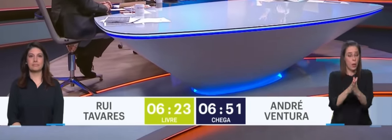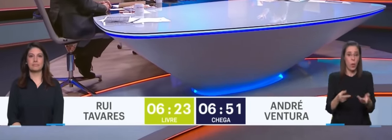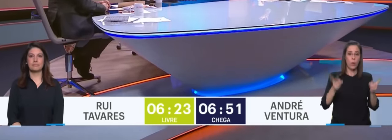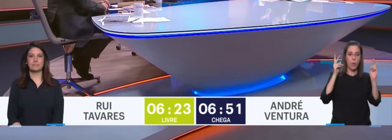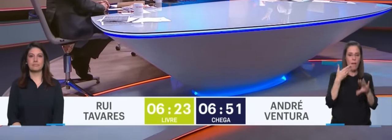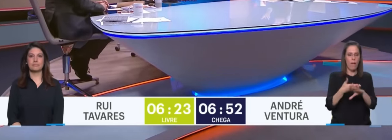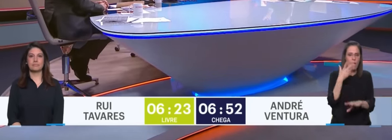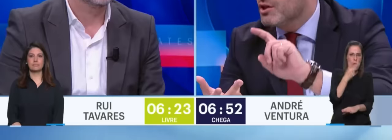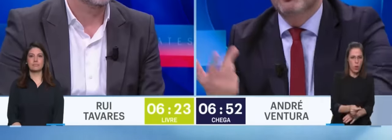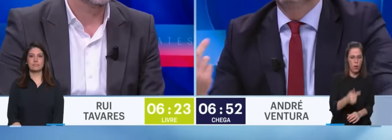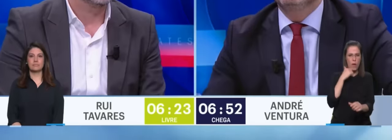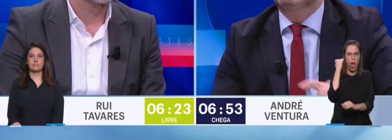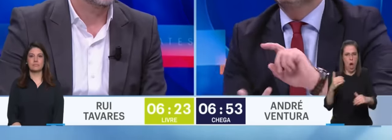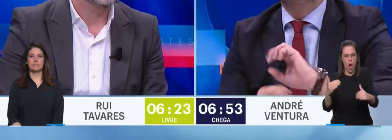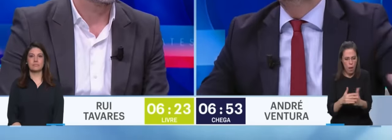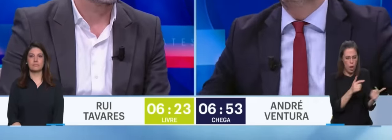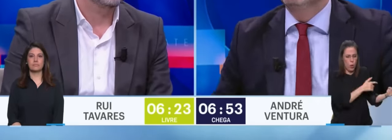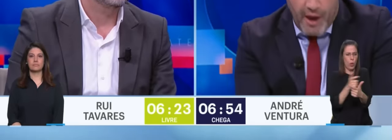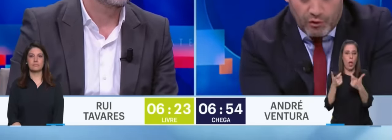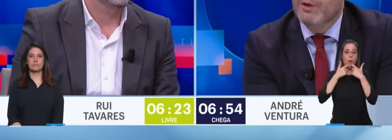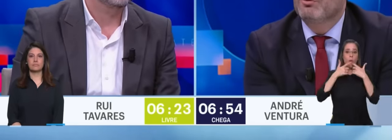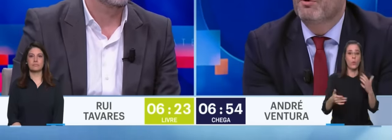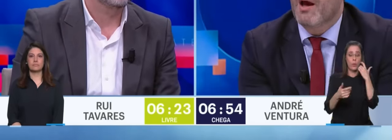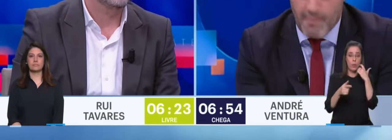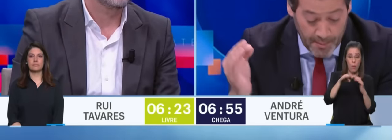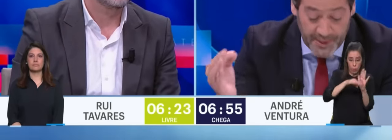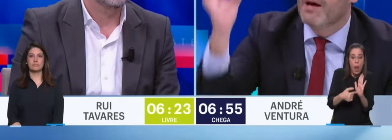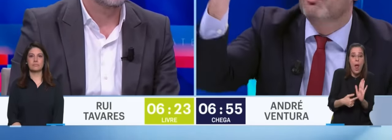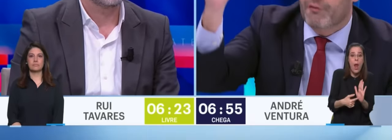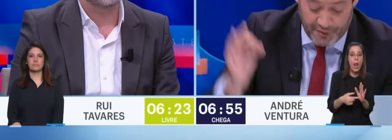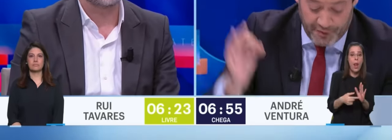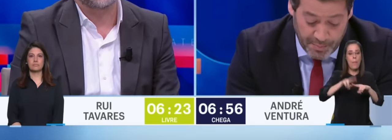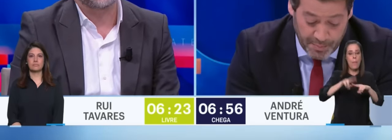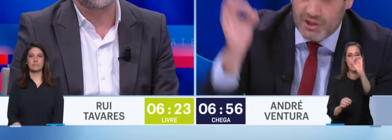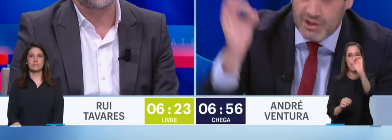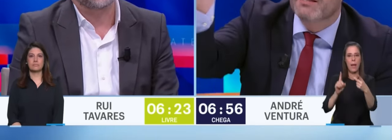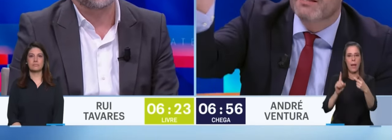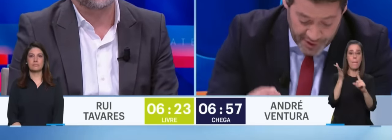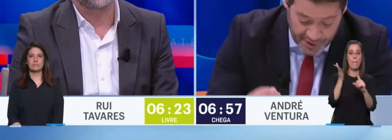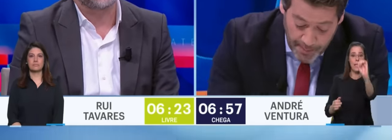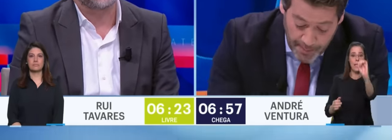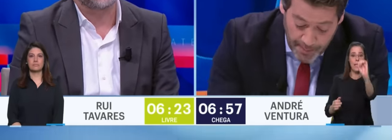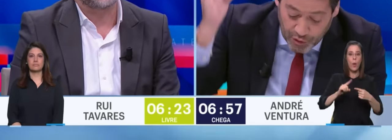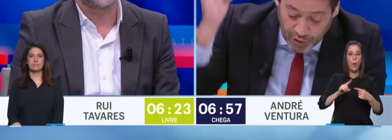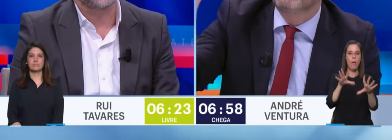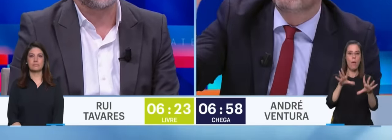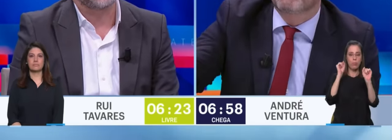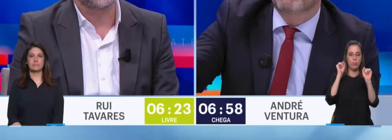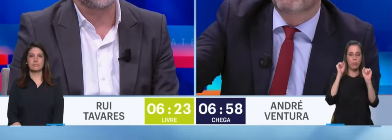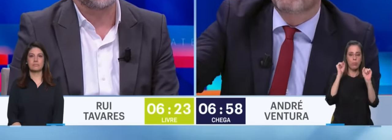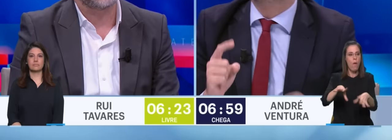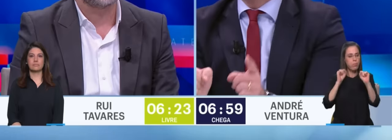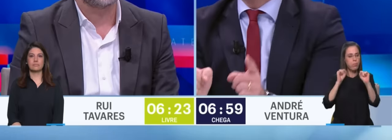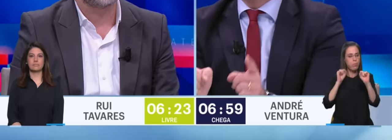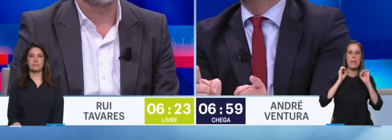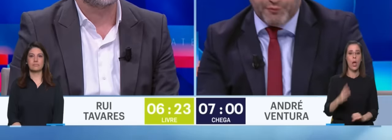violadores homicidas terroristas tudo é que tá do seu programa prisão zero vezes p zero vezes ação ao Confisco zero